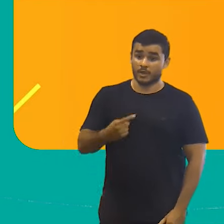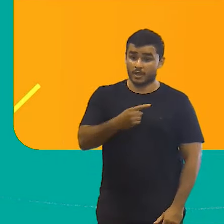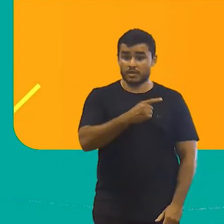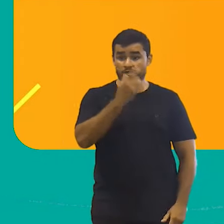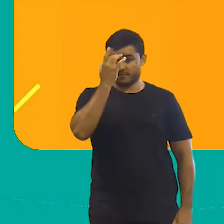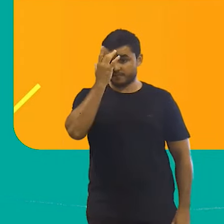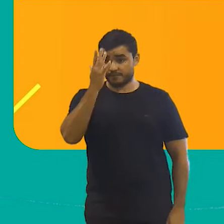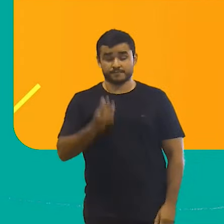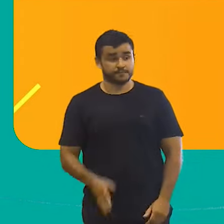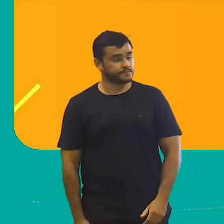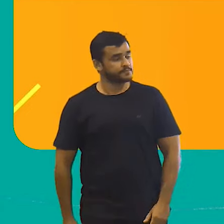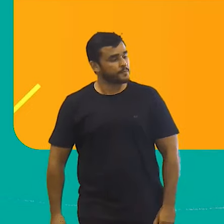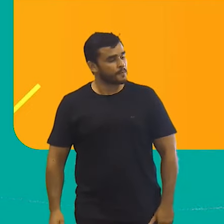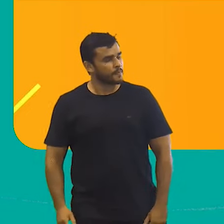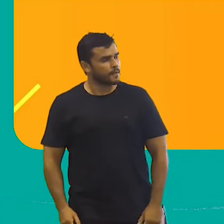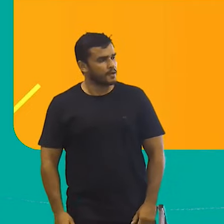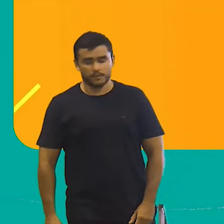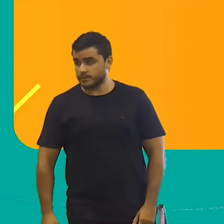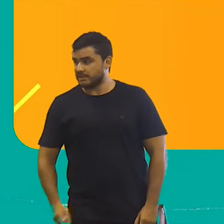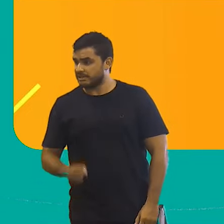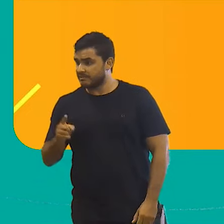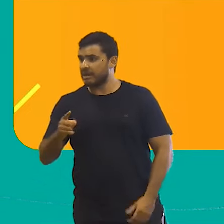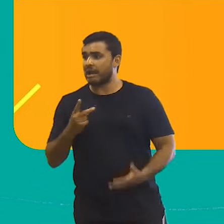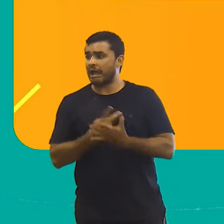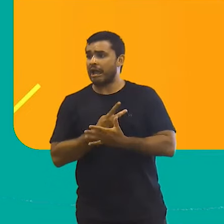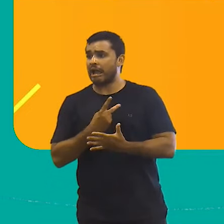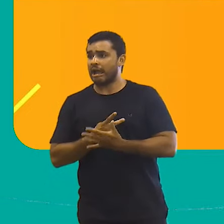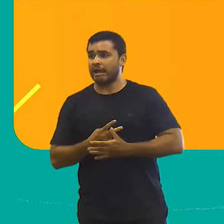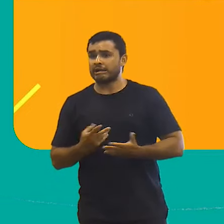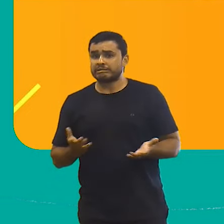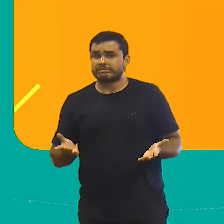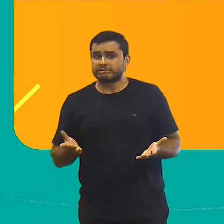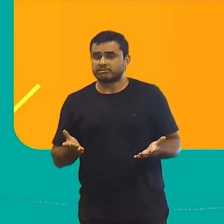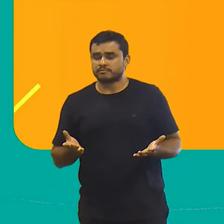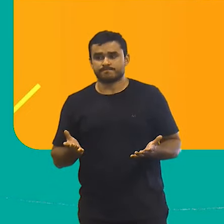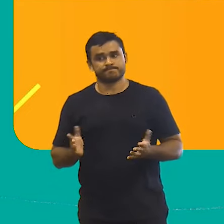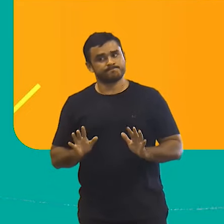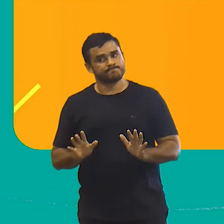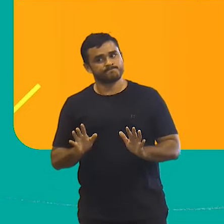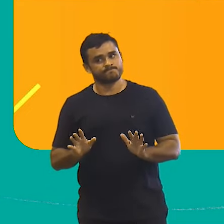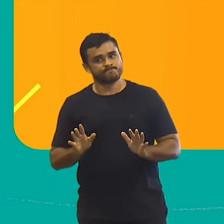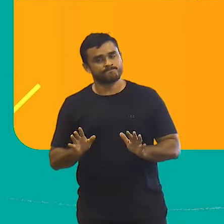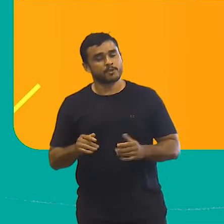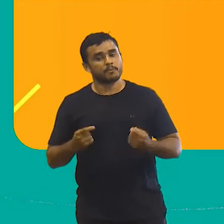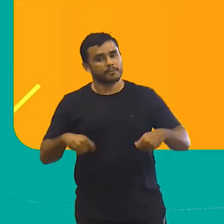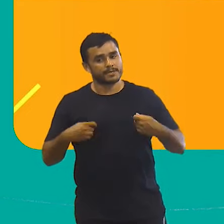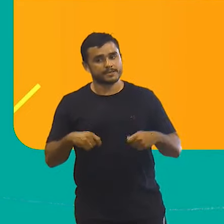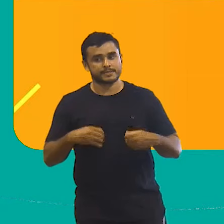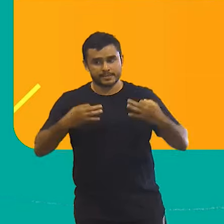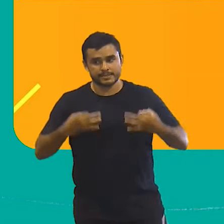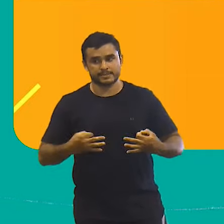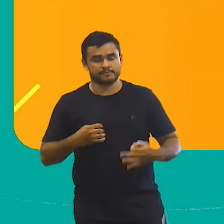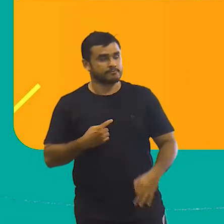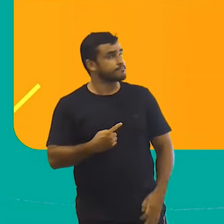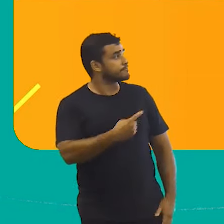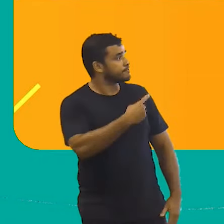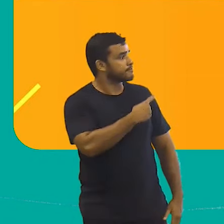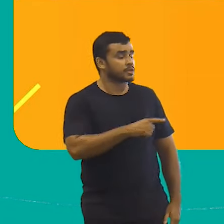fácil. Você tem o direito de errar? Não. Se você errar essa, tua